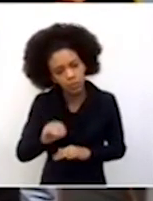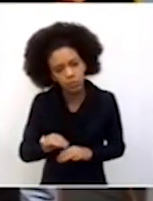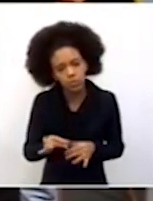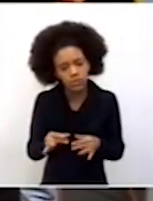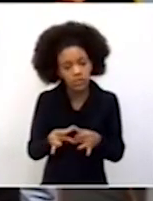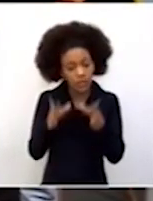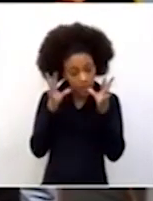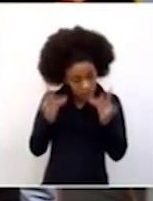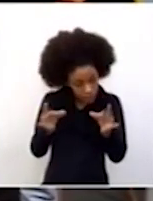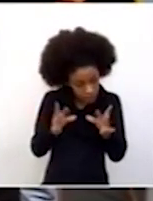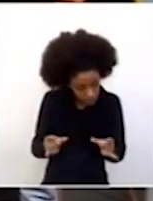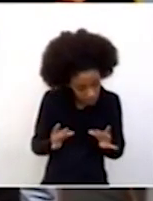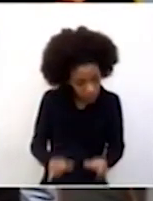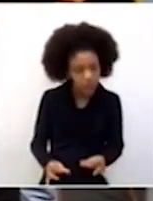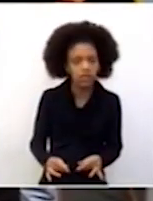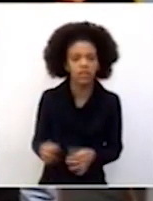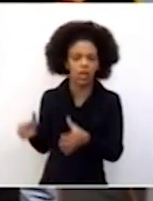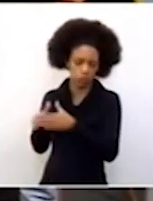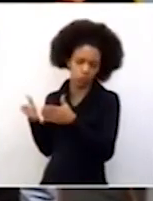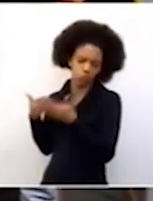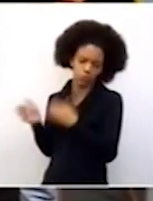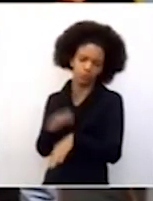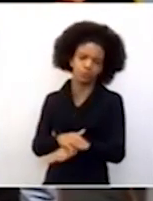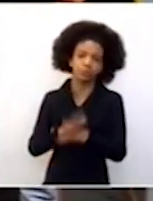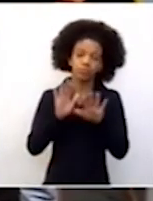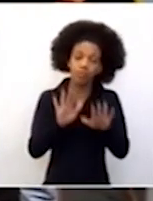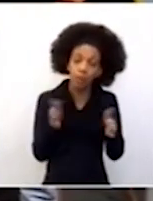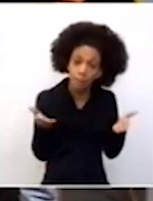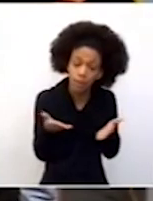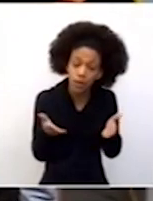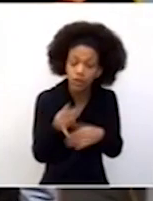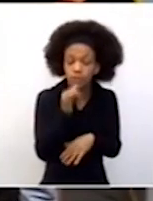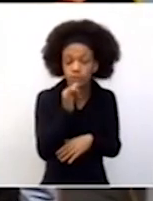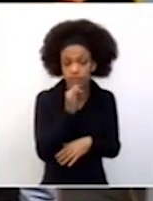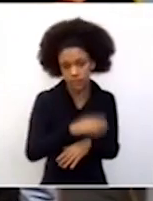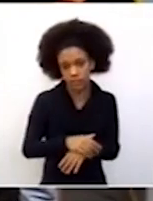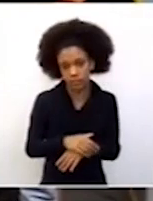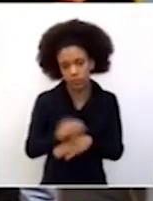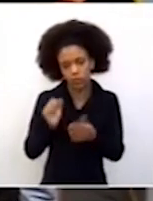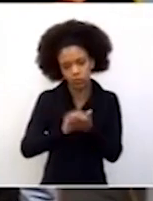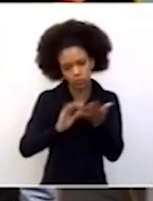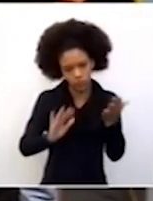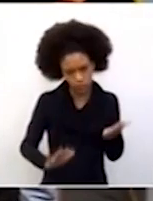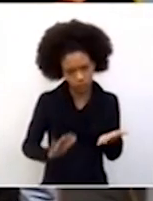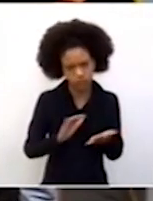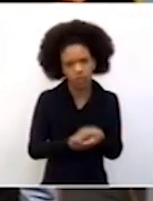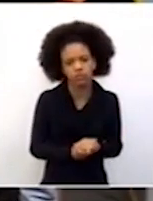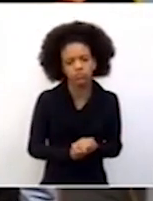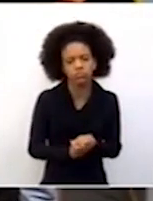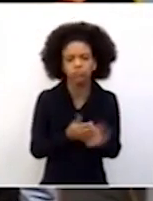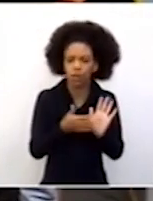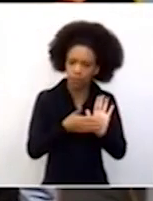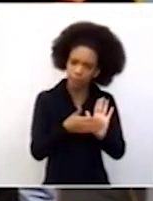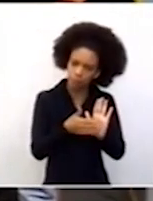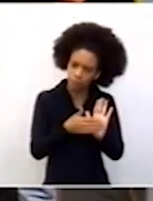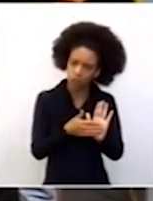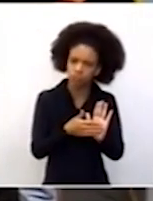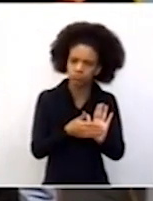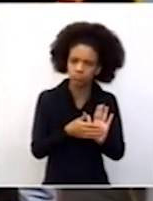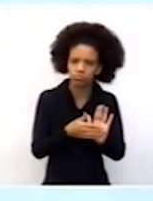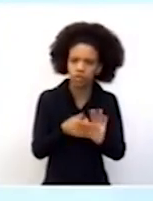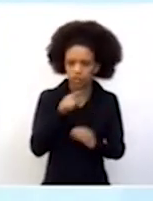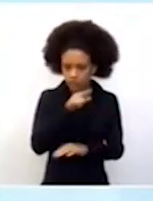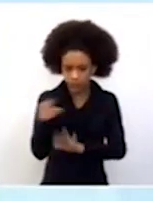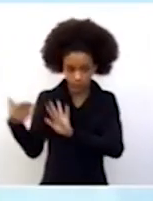né, no chat aí, né? Então agora nós vamos dar um exemplo de uma atividade, né, que aqui nós colocamos, aqui que vocês estão vendo